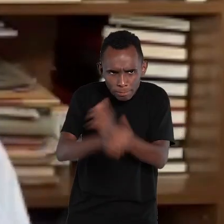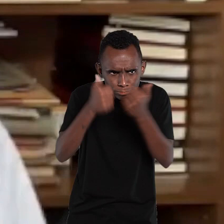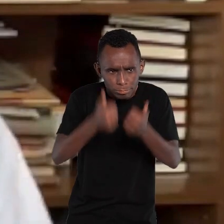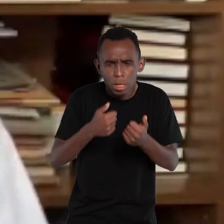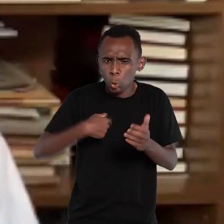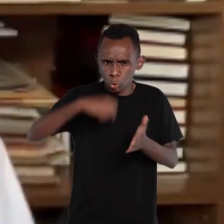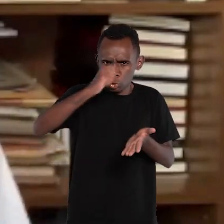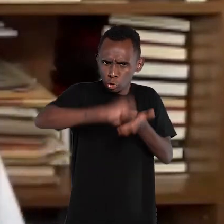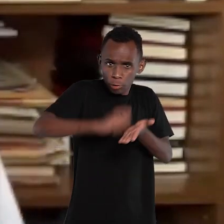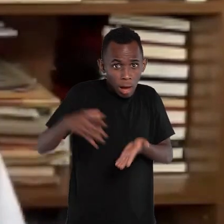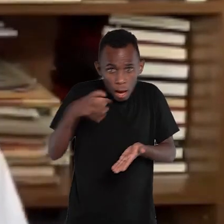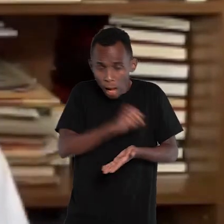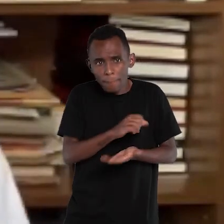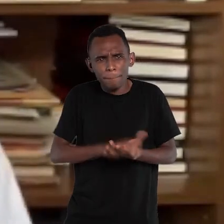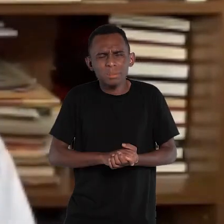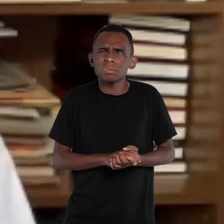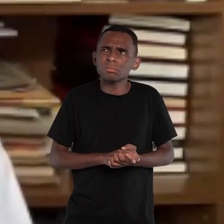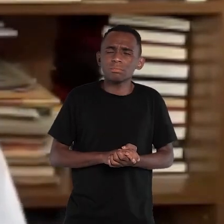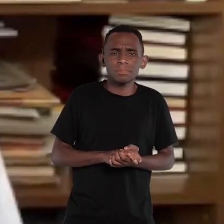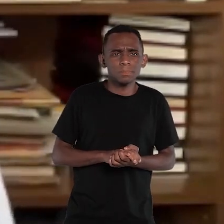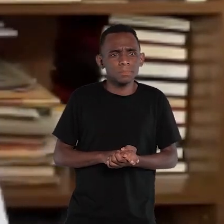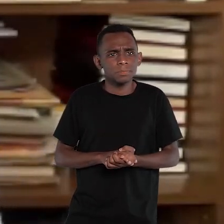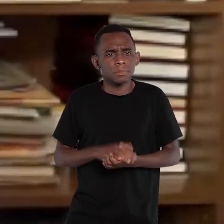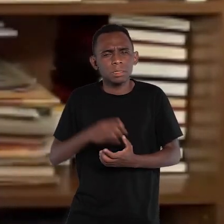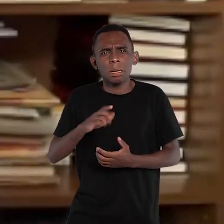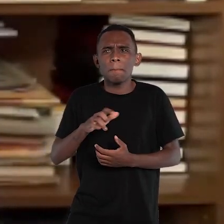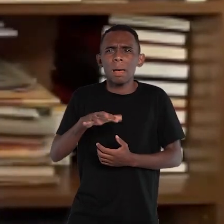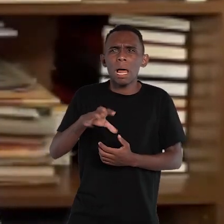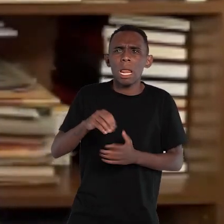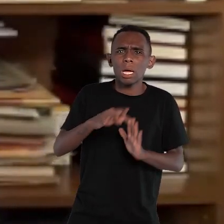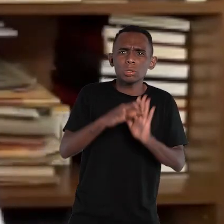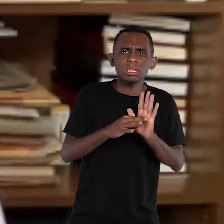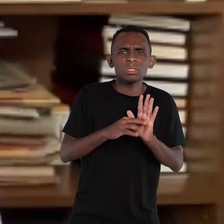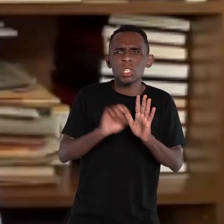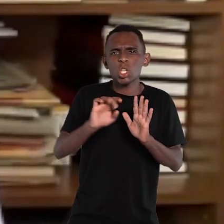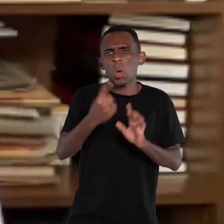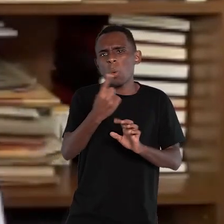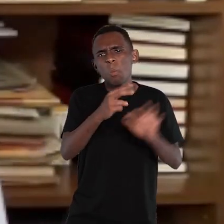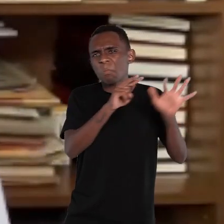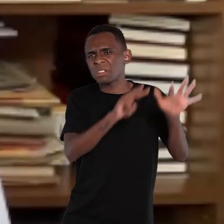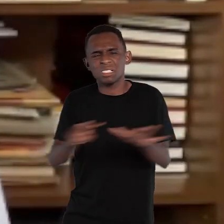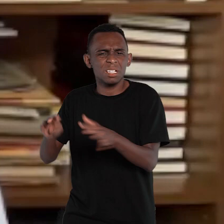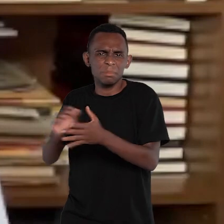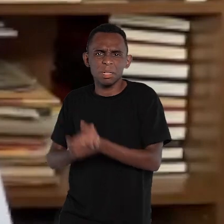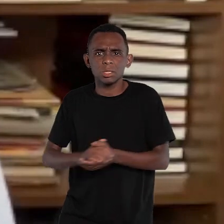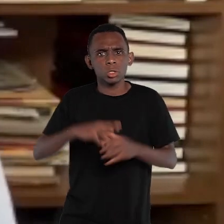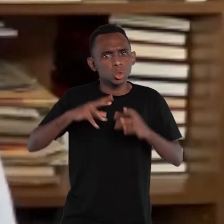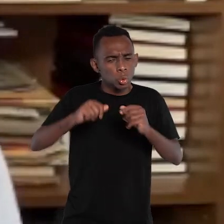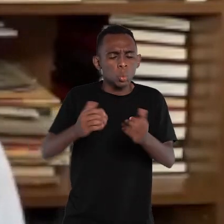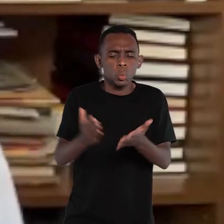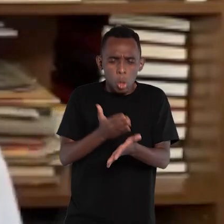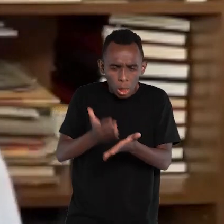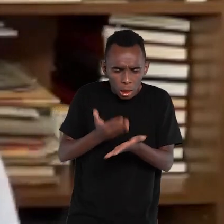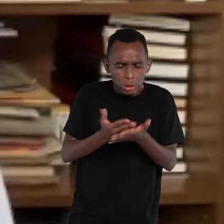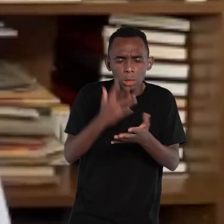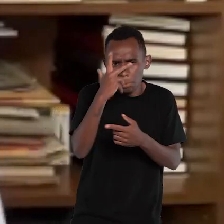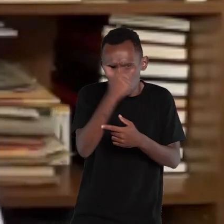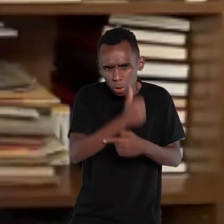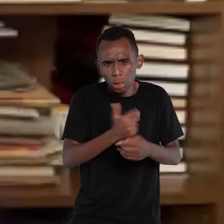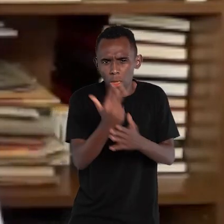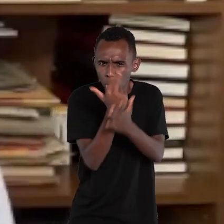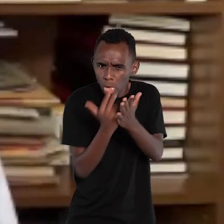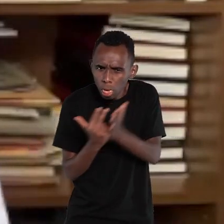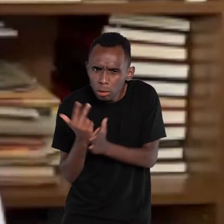bem, e eu escrevi muito rápido. Eu vou dizer para você que o Balaio foi escrito assim em uma semana. Tudo no caderno,